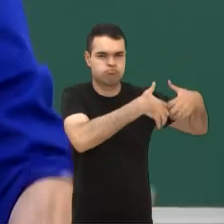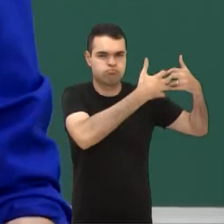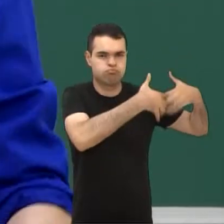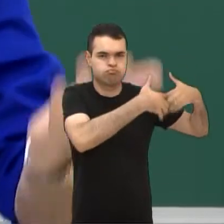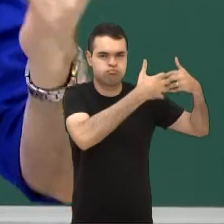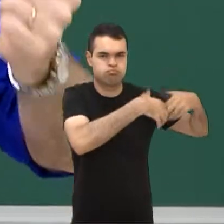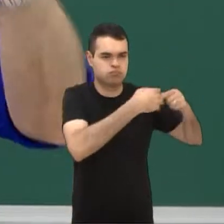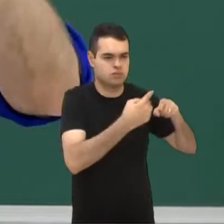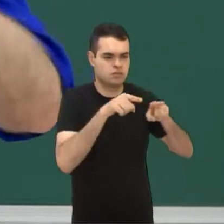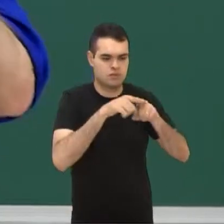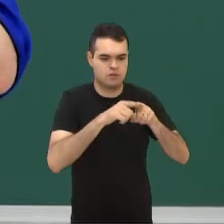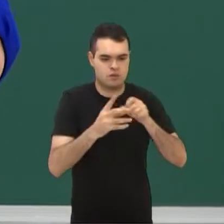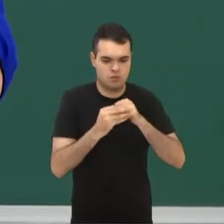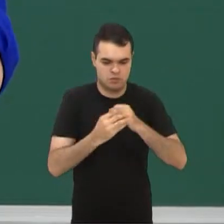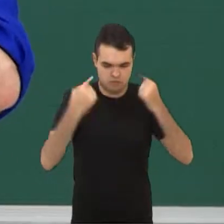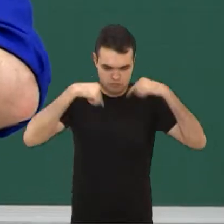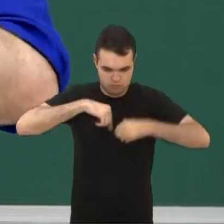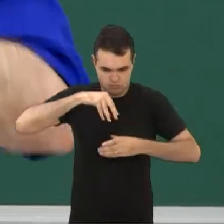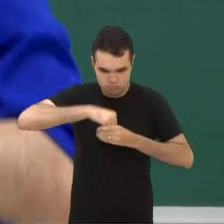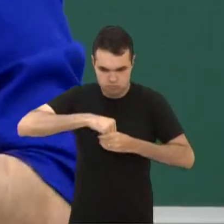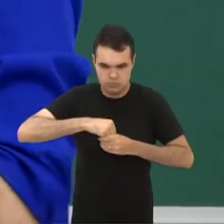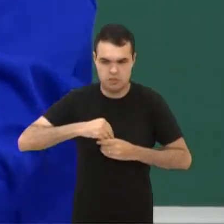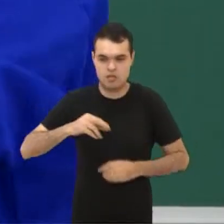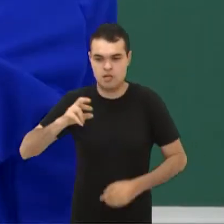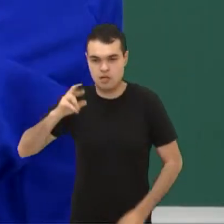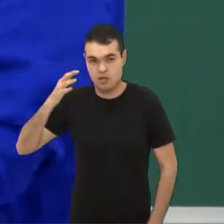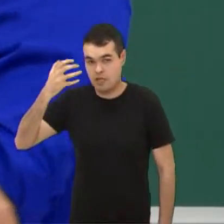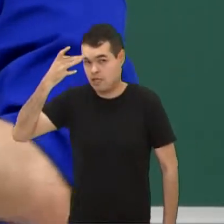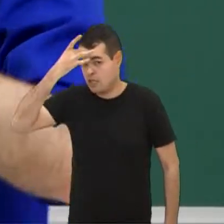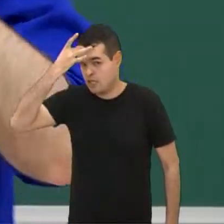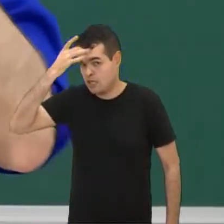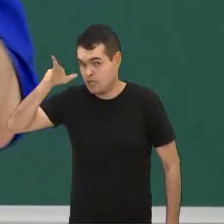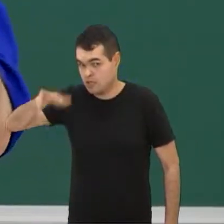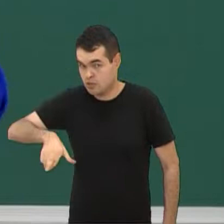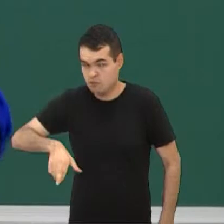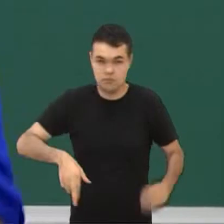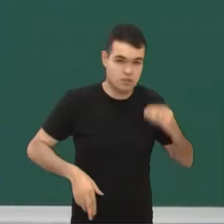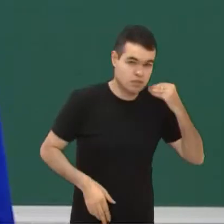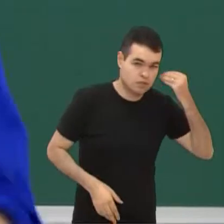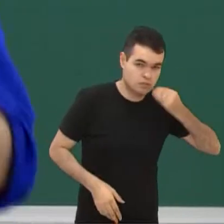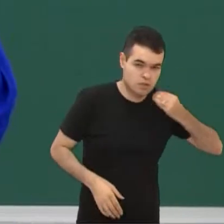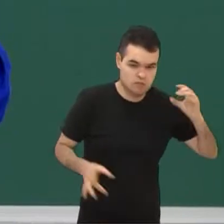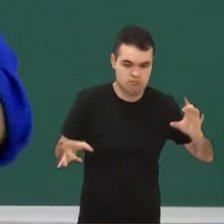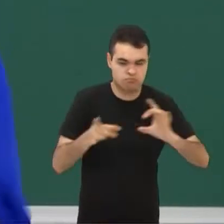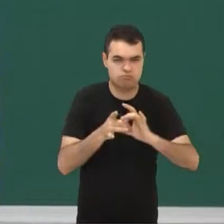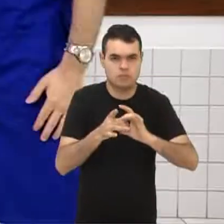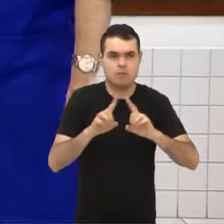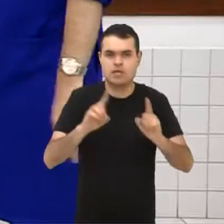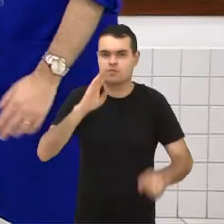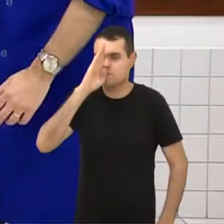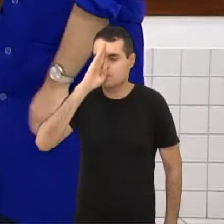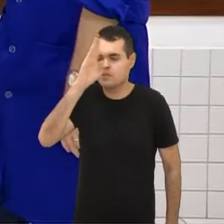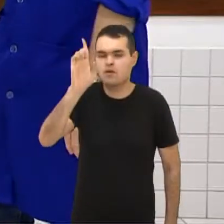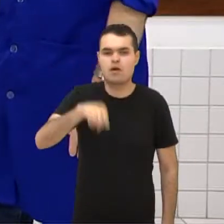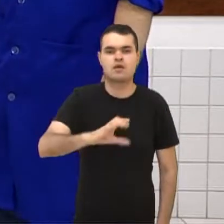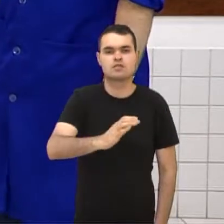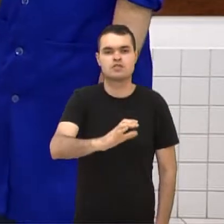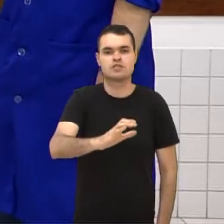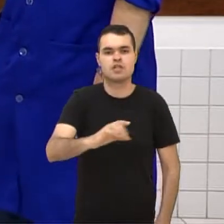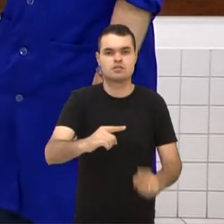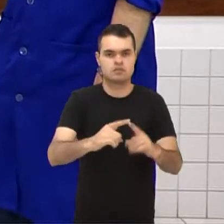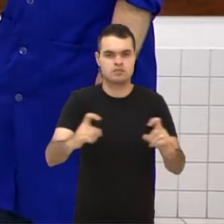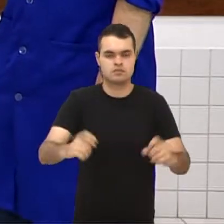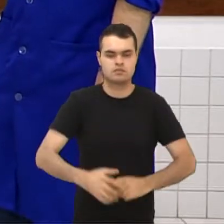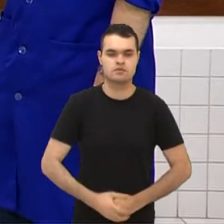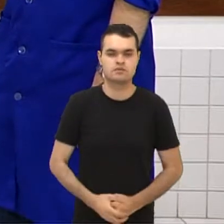nós aprendemos por meio da razão e da experiência, mas Augusto Comte vai dizer que a melhor expressão disso é a ciência. Exato. Então,